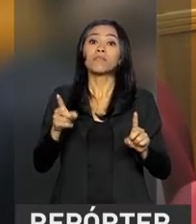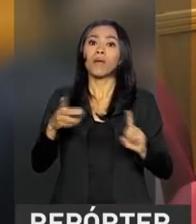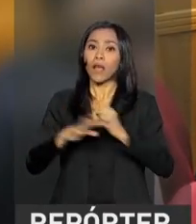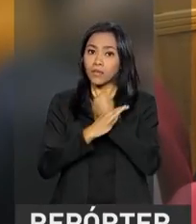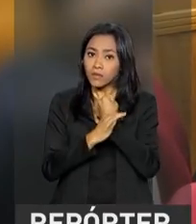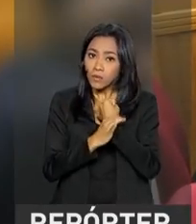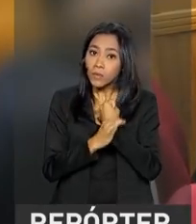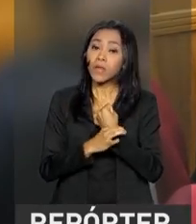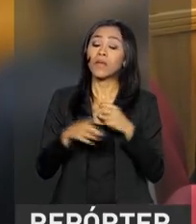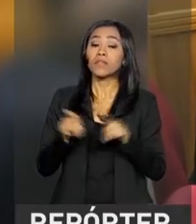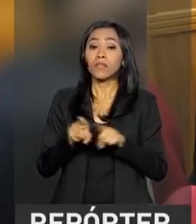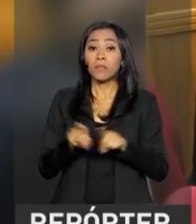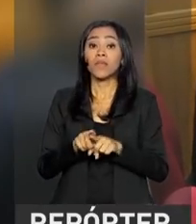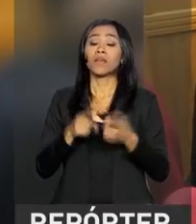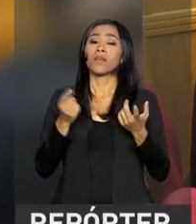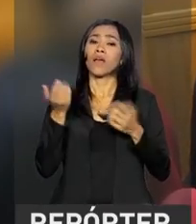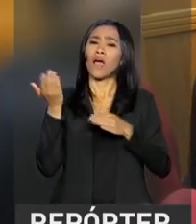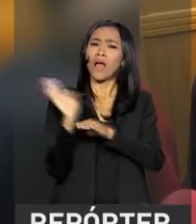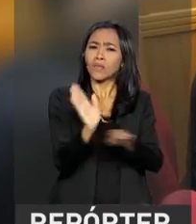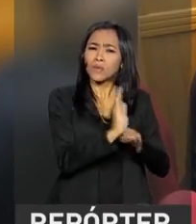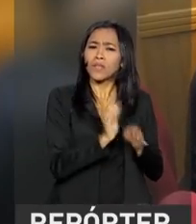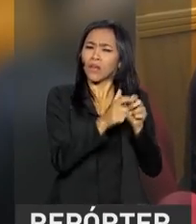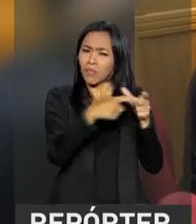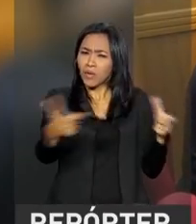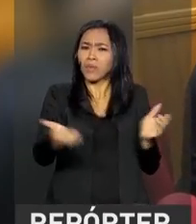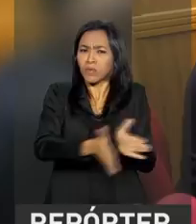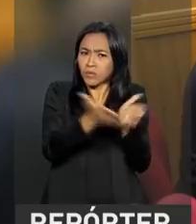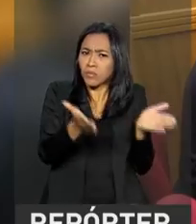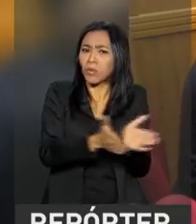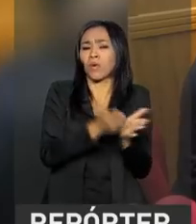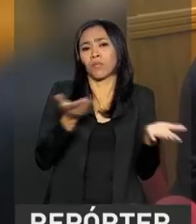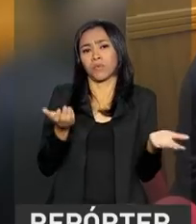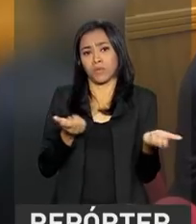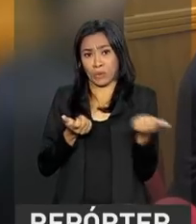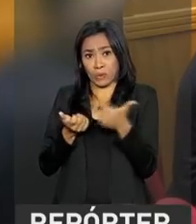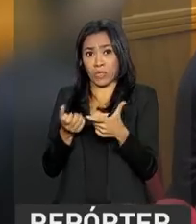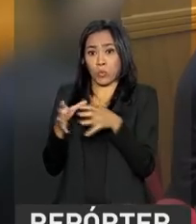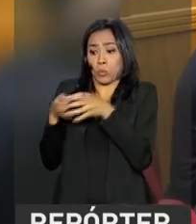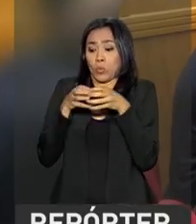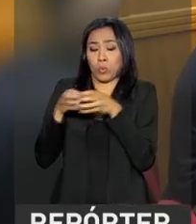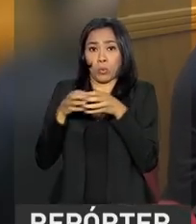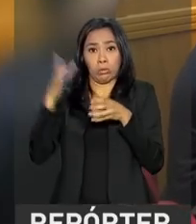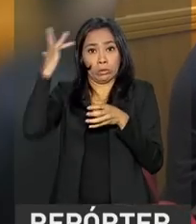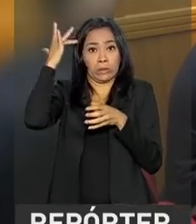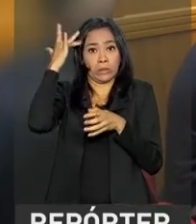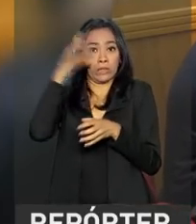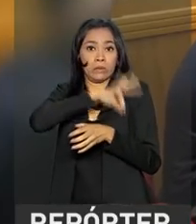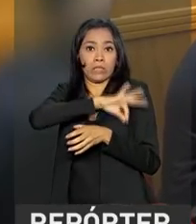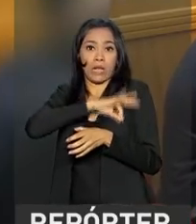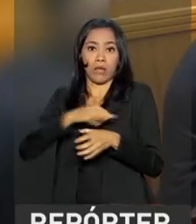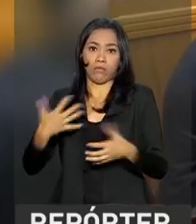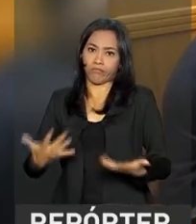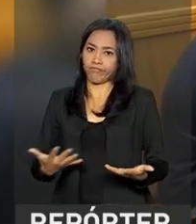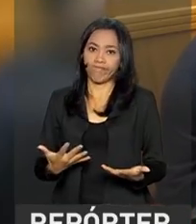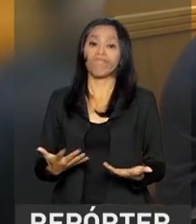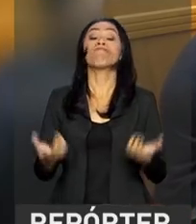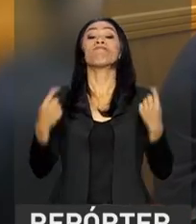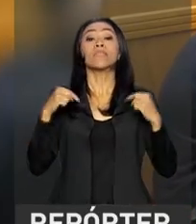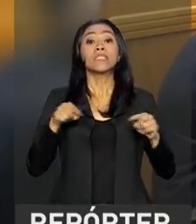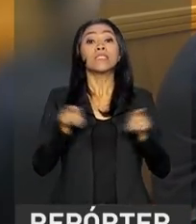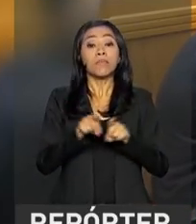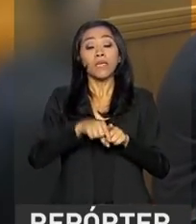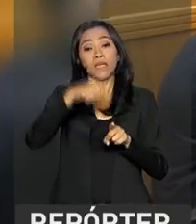e beneficiar os mais pobres essas conversas fazem parte de uma estratégia do governo federal para concientizar a